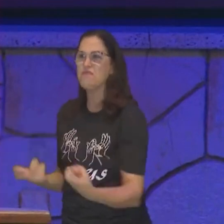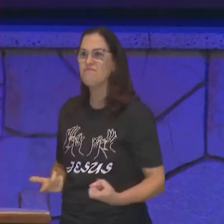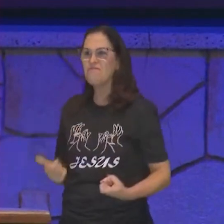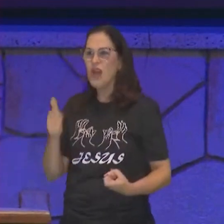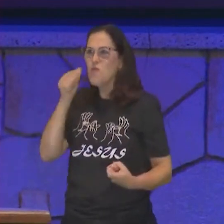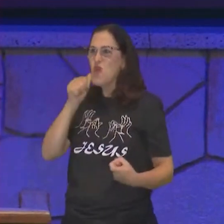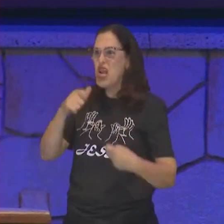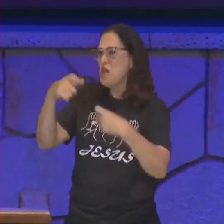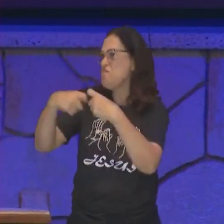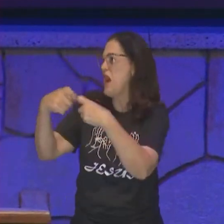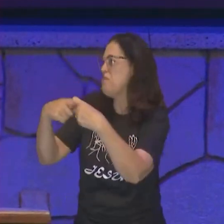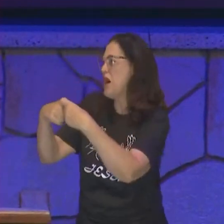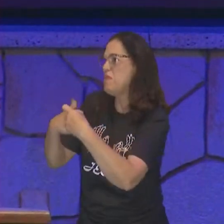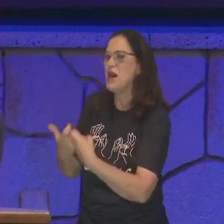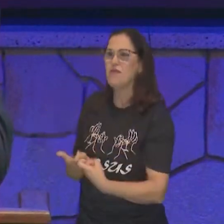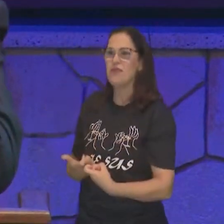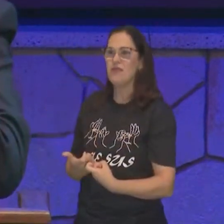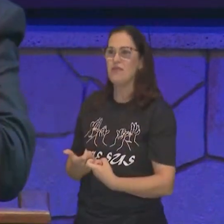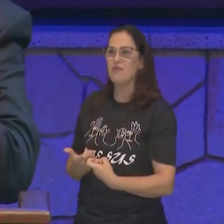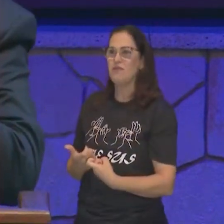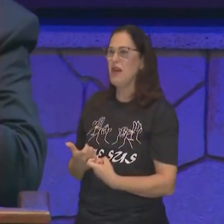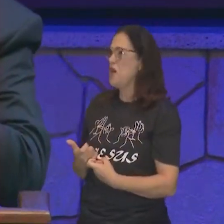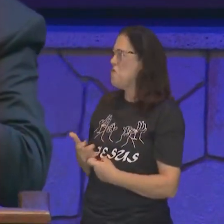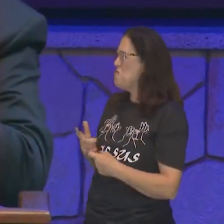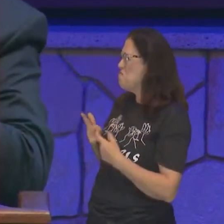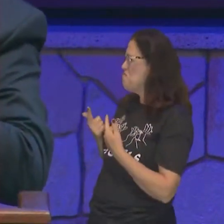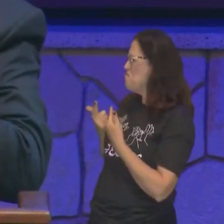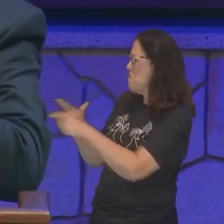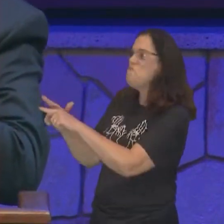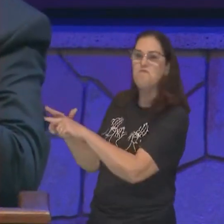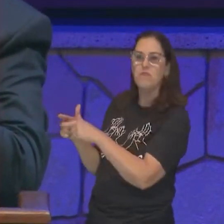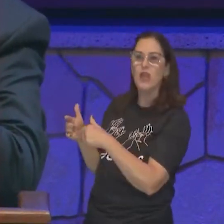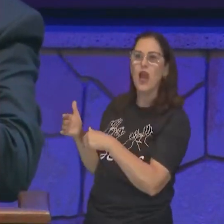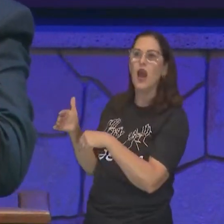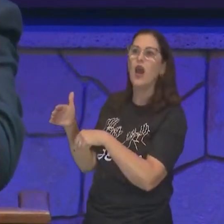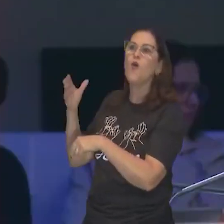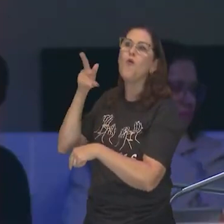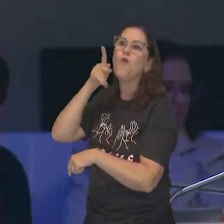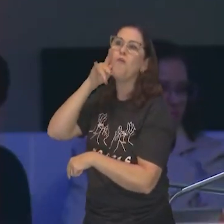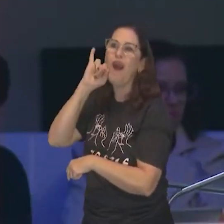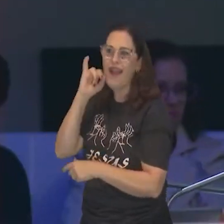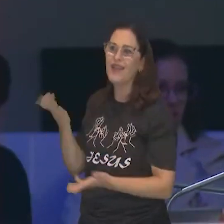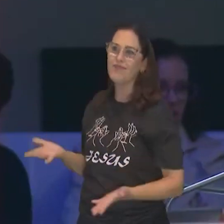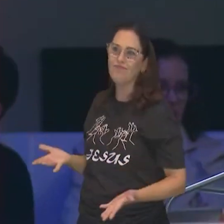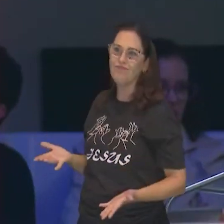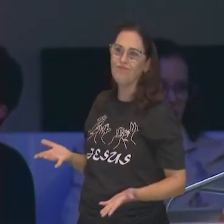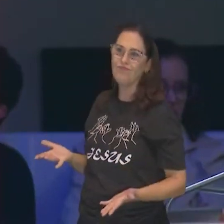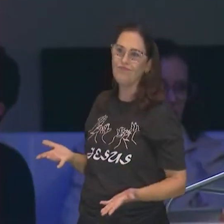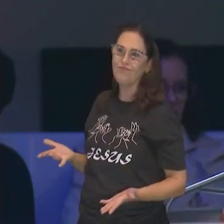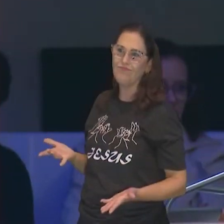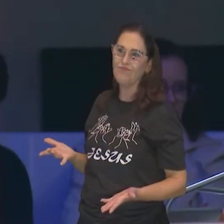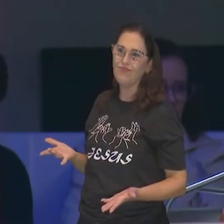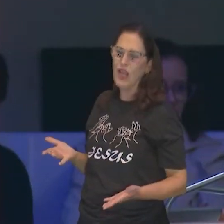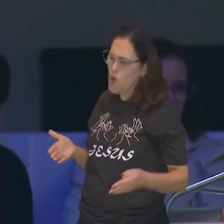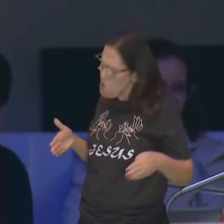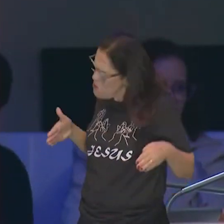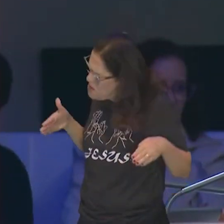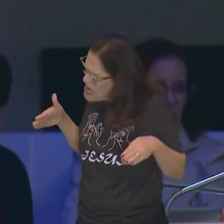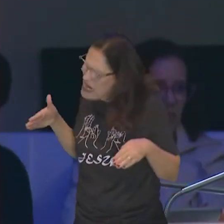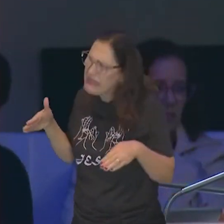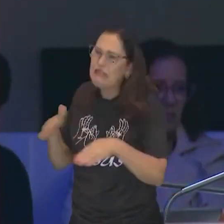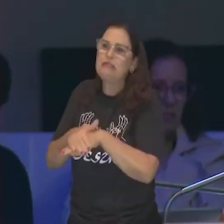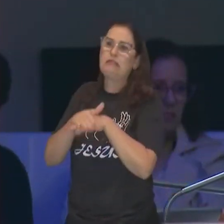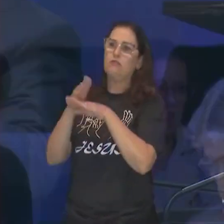relacionou sexualmente com as concubinas de Davi, diante de todo o povo, que era considerado uma profunda humilhação,